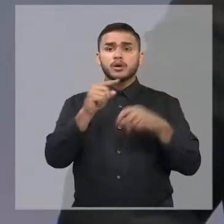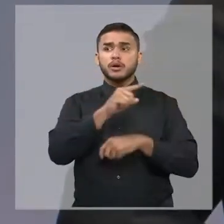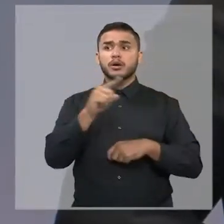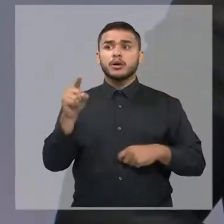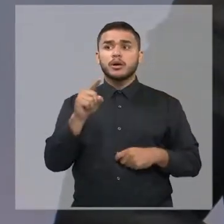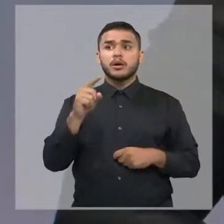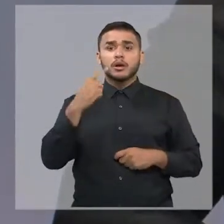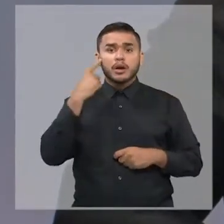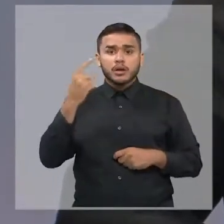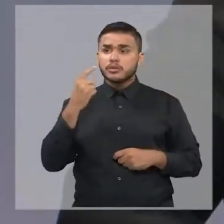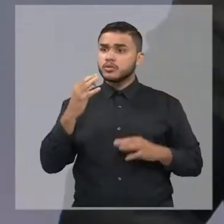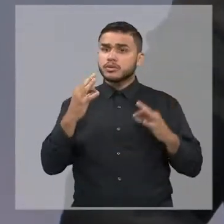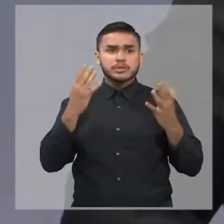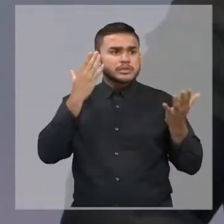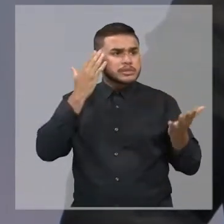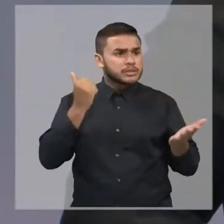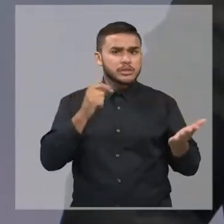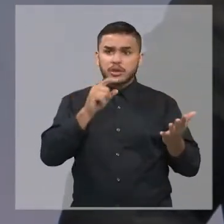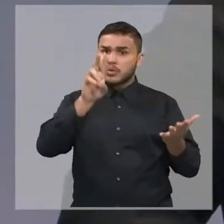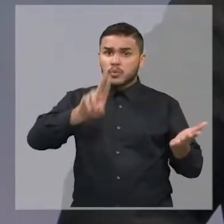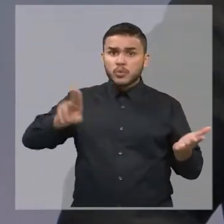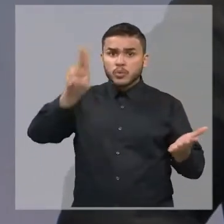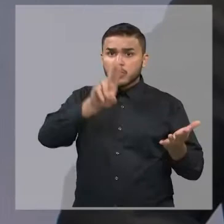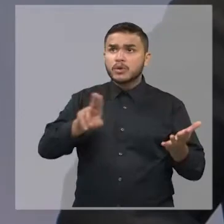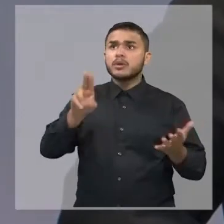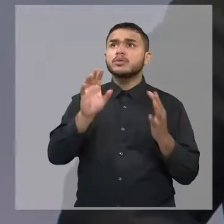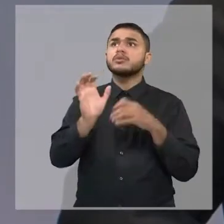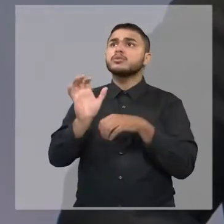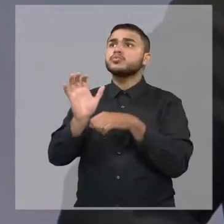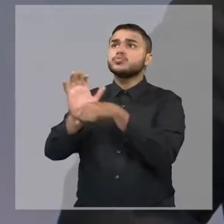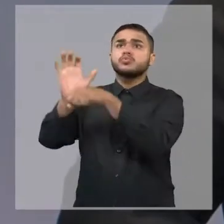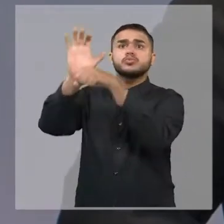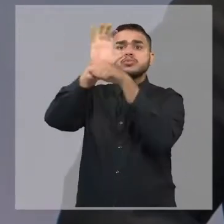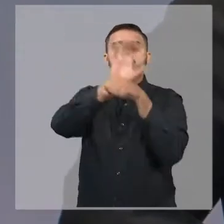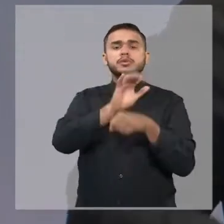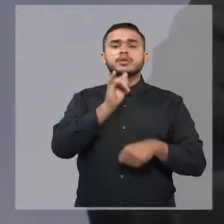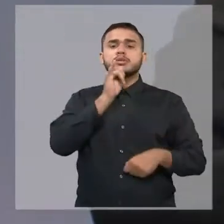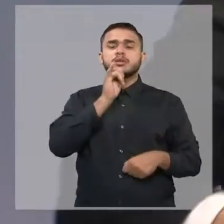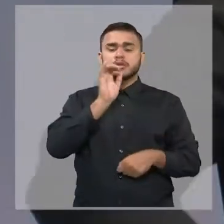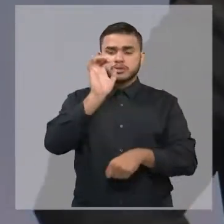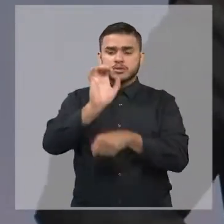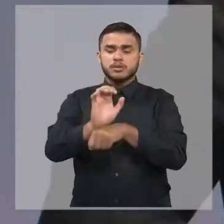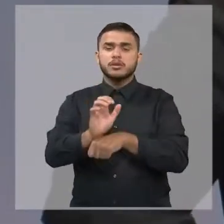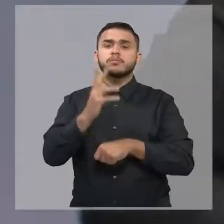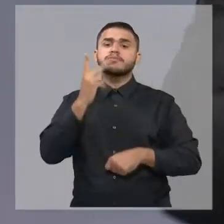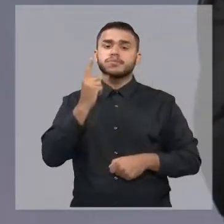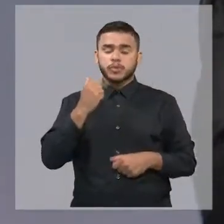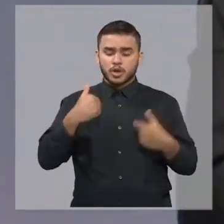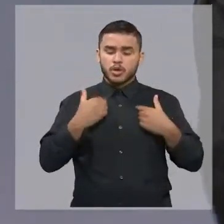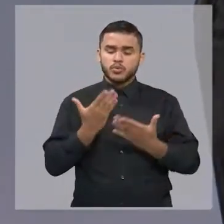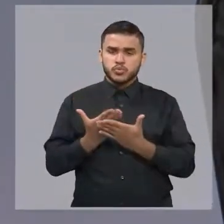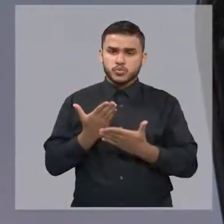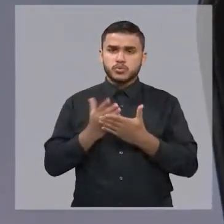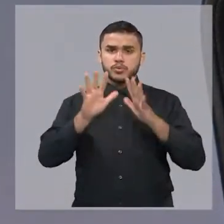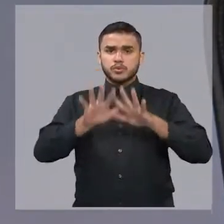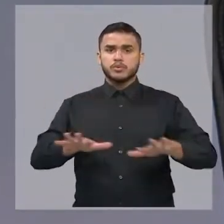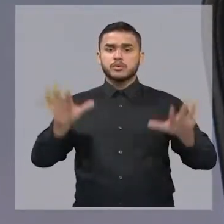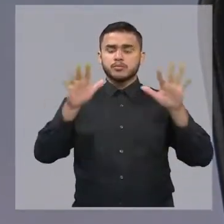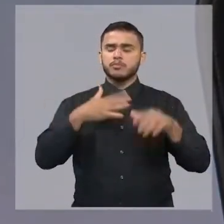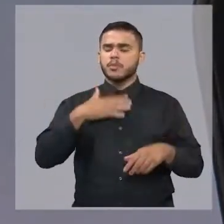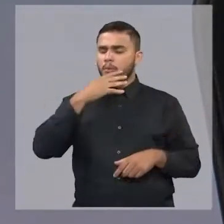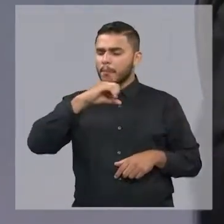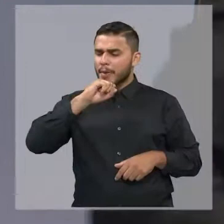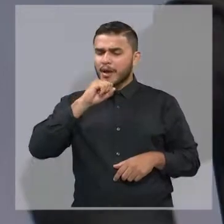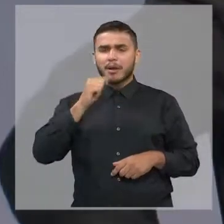através da sua inteligência, a universidade brasileira, principalmente nos estados pobres, como o Ceará, Eu estudei na Universidade Federal, meu pai, minha mãe, meu